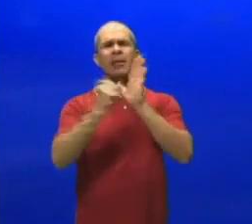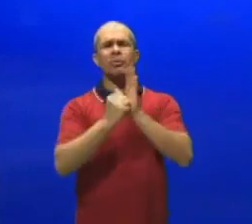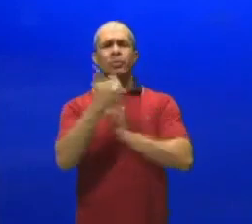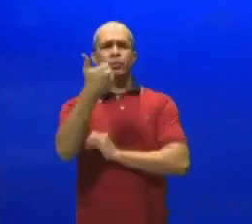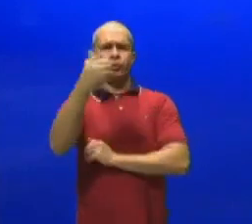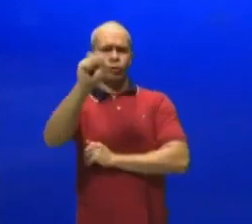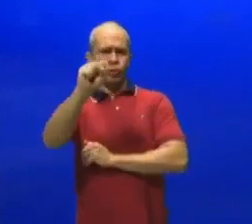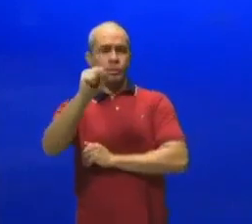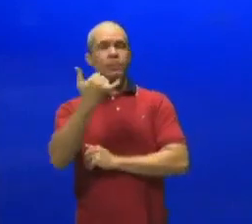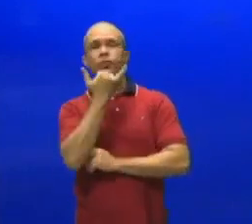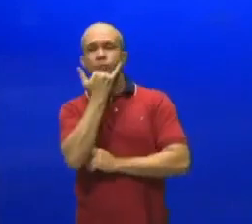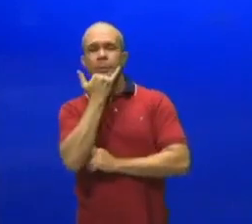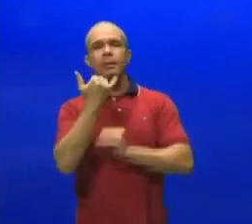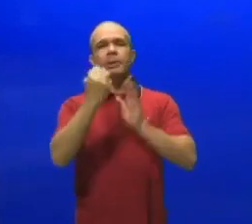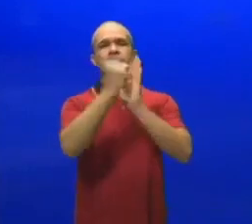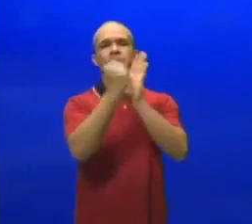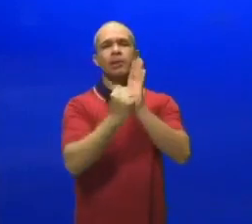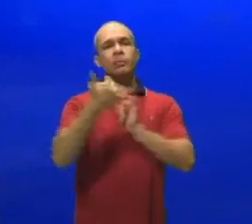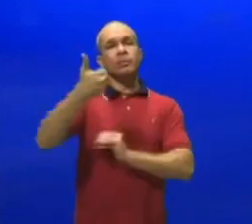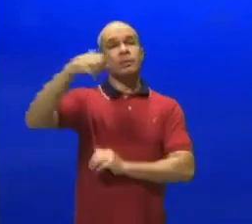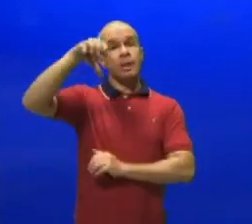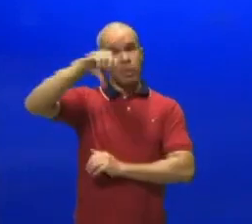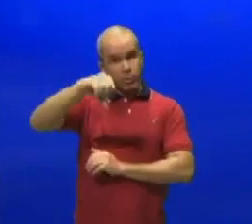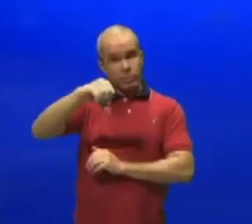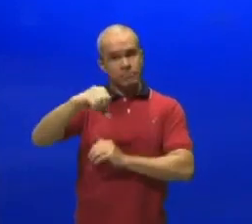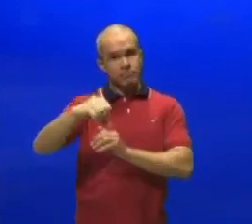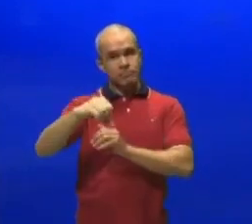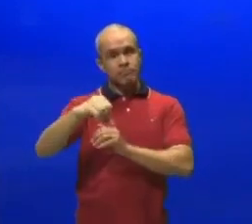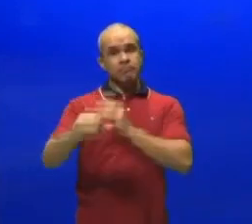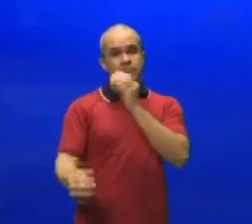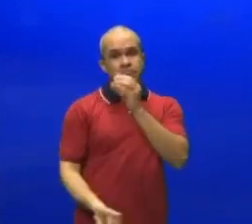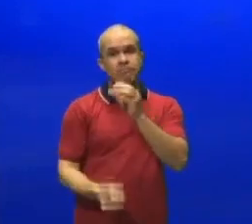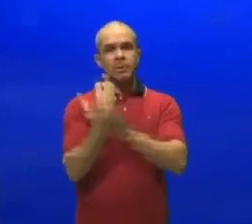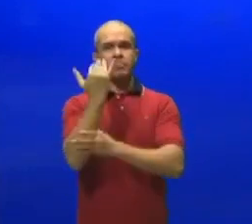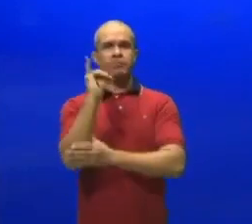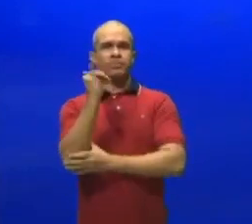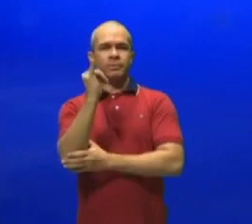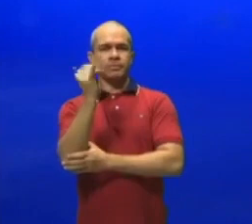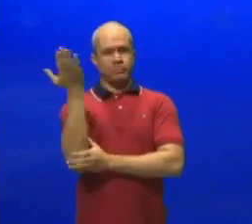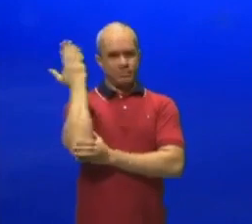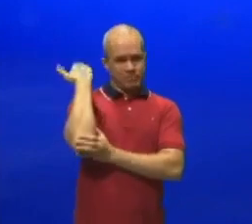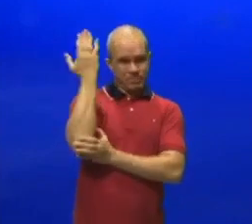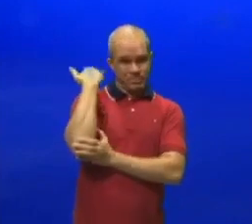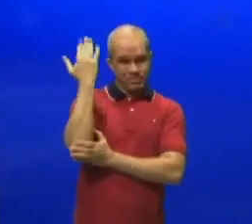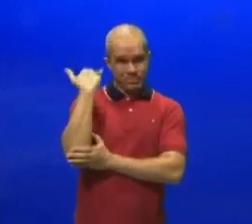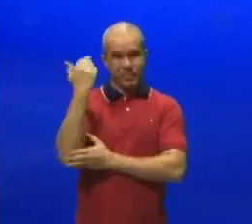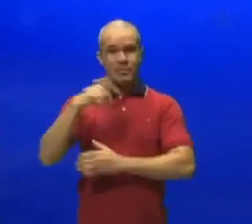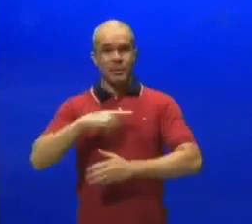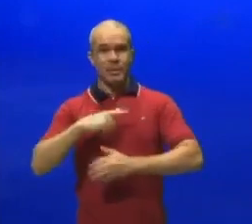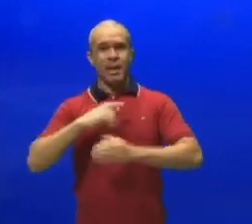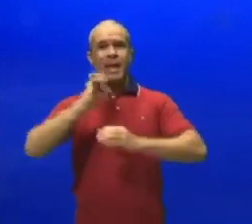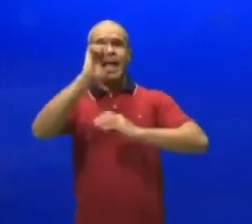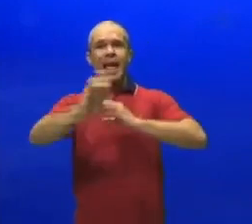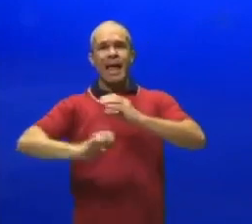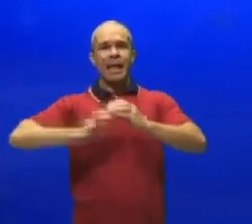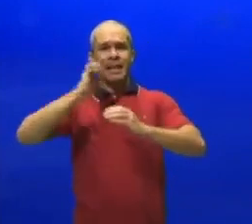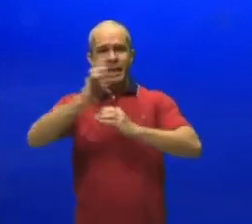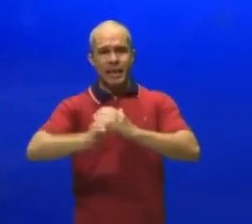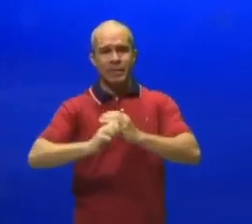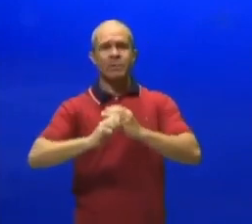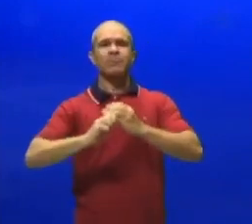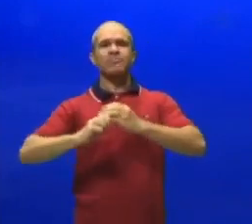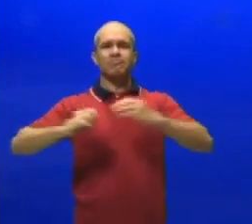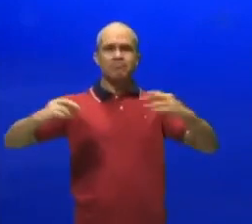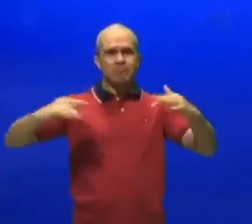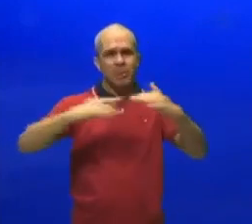foi descoberto o elétron, tá certo? Nós não sabíamos que esse elétron que se movimentava.